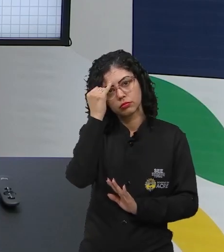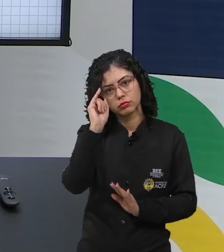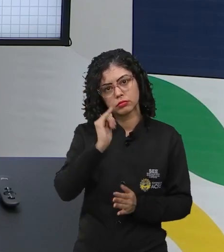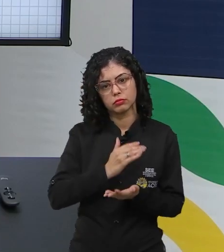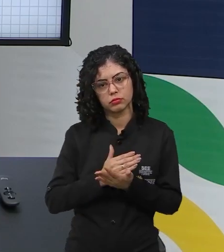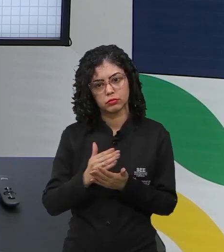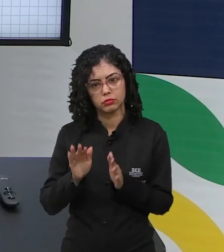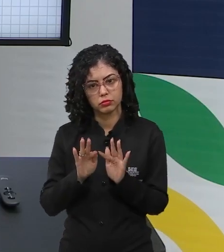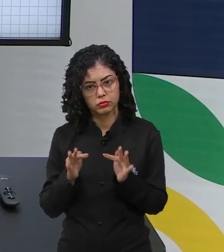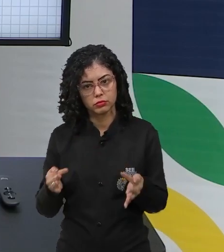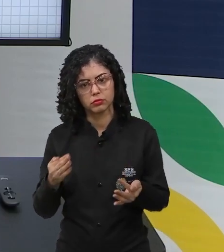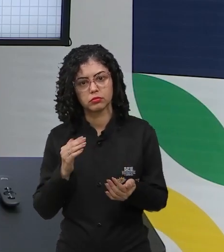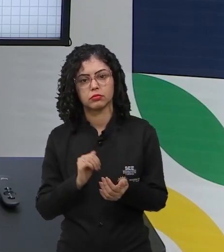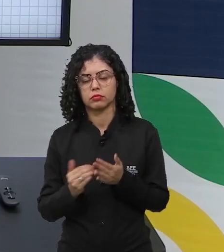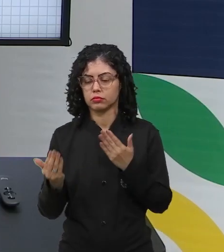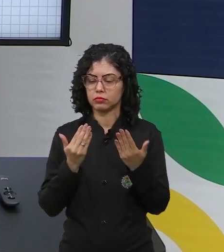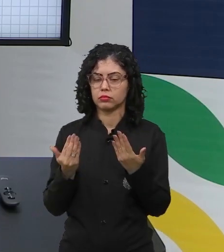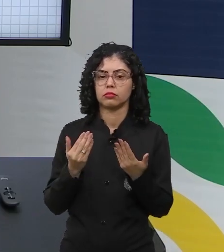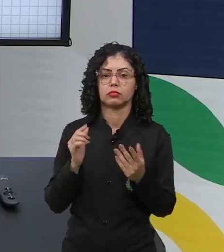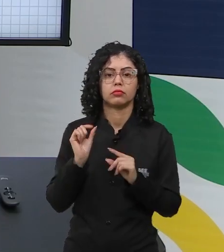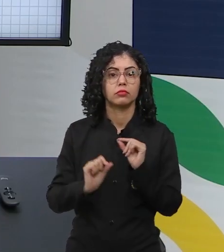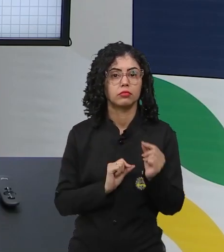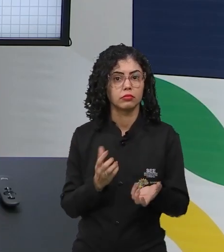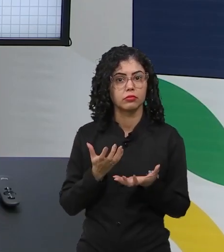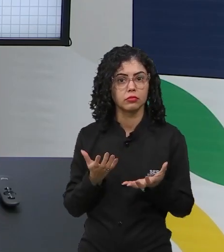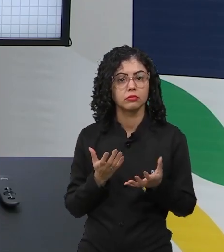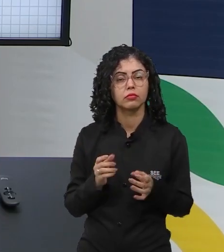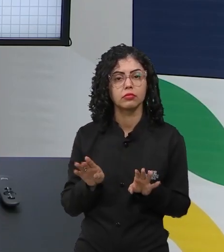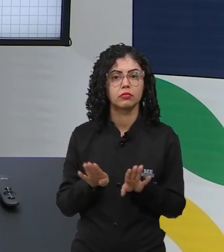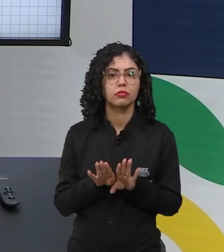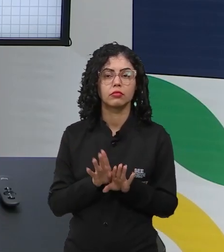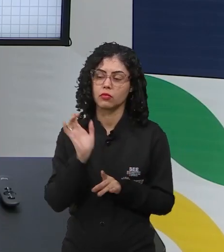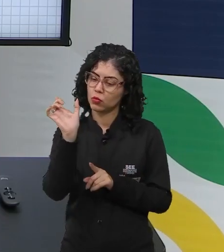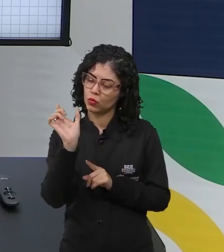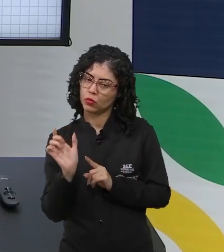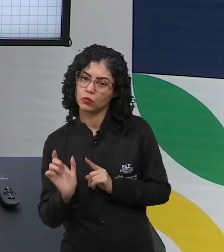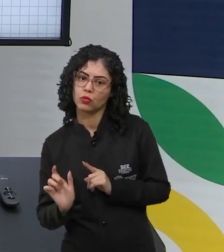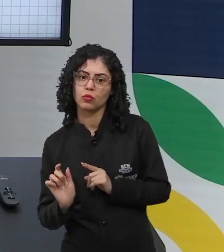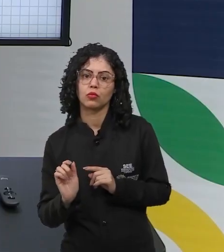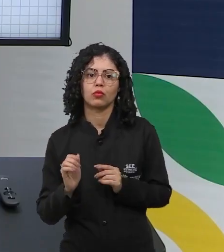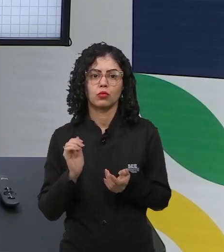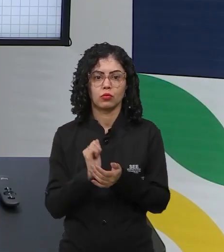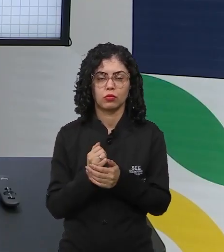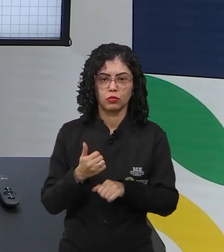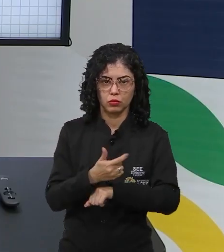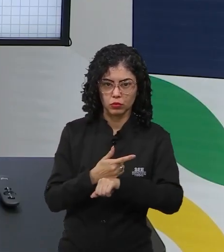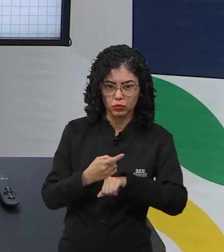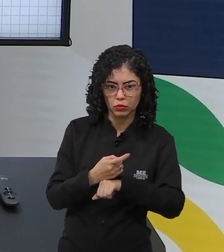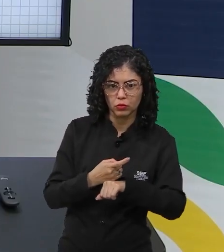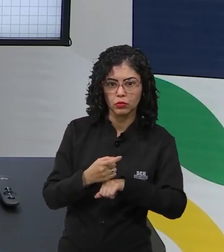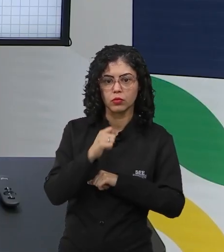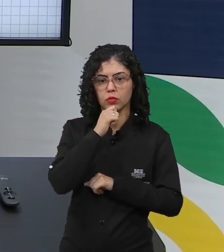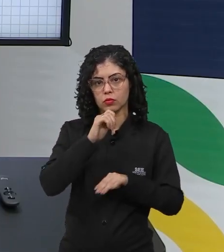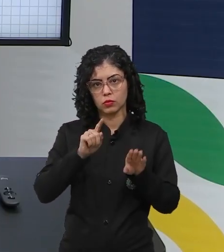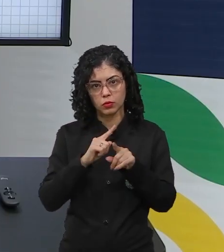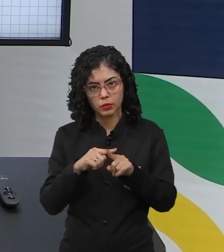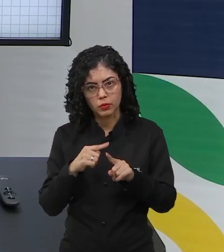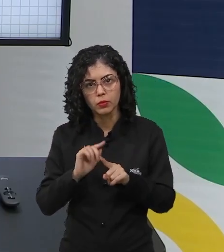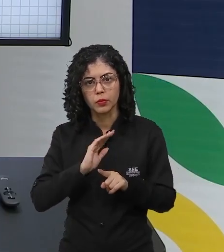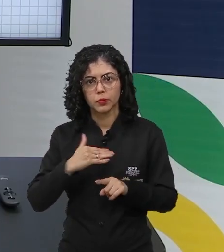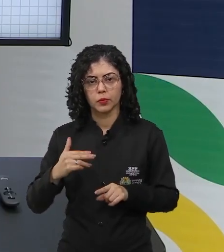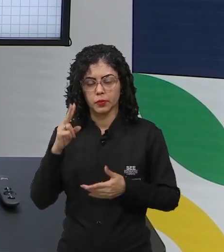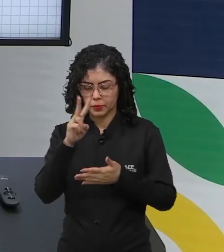assim, escancarada. Eles querem fazer um jogo de palavras no subjetivo. Por quê? Porque